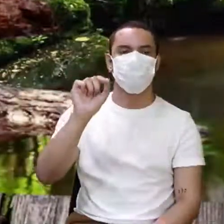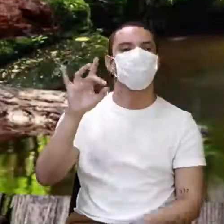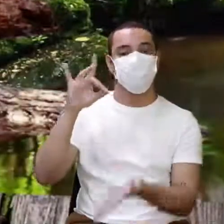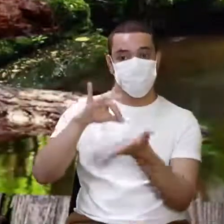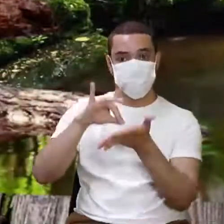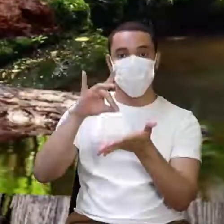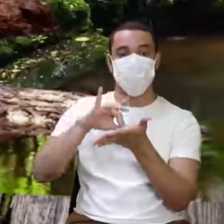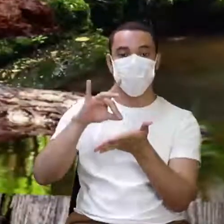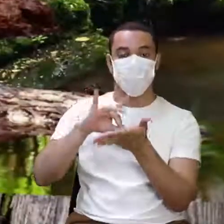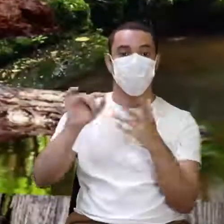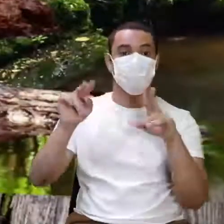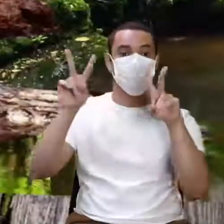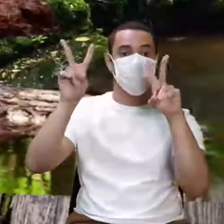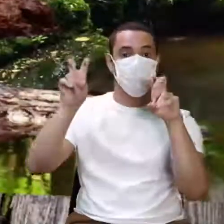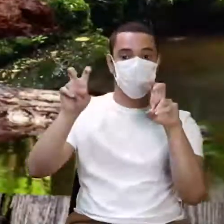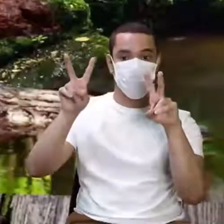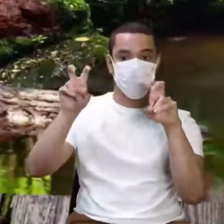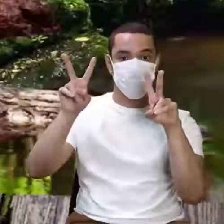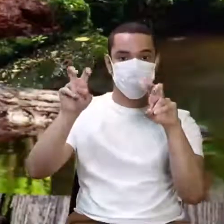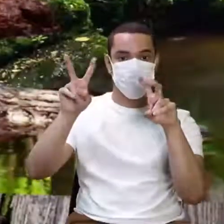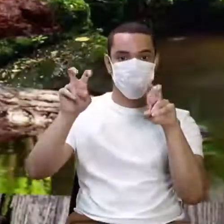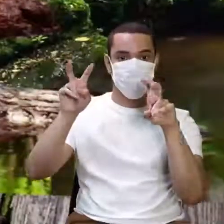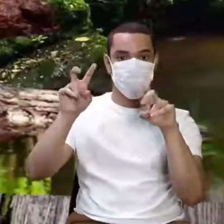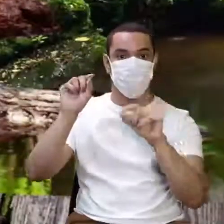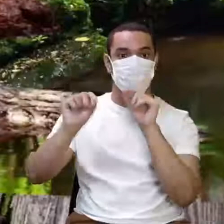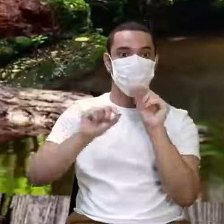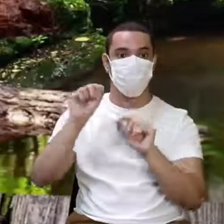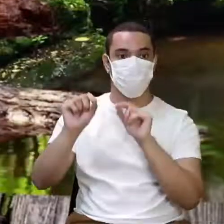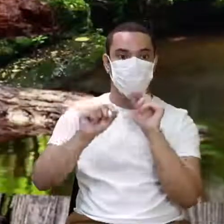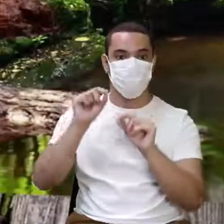galera, sobre